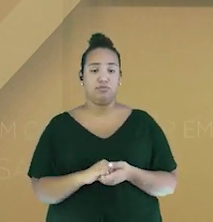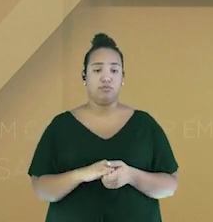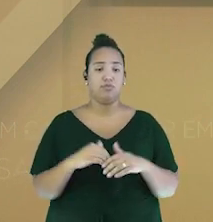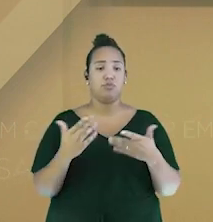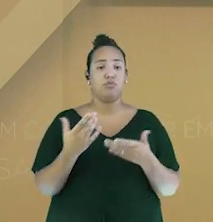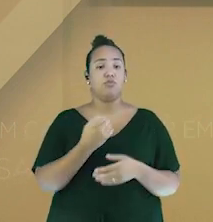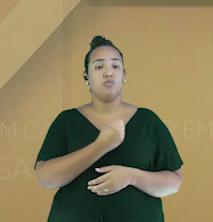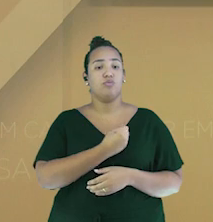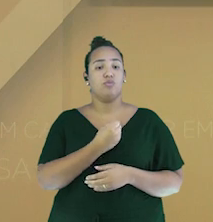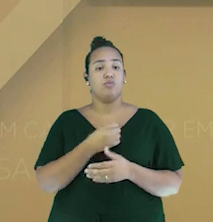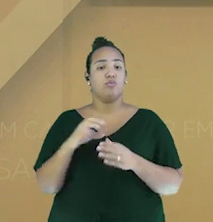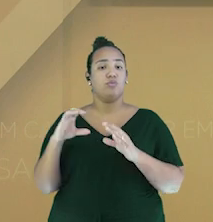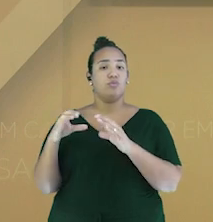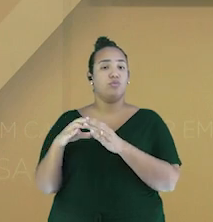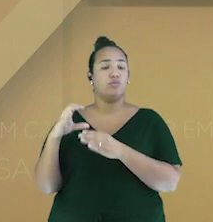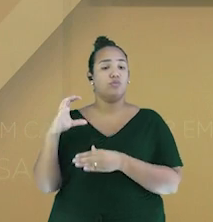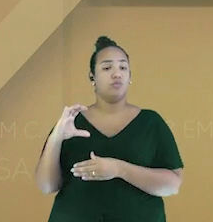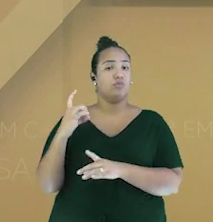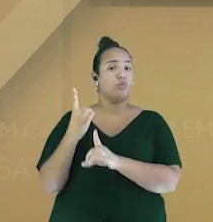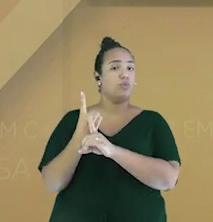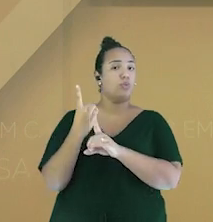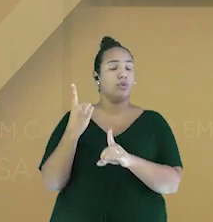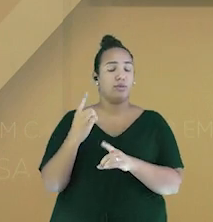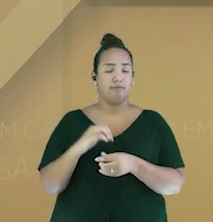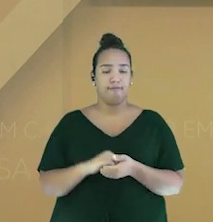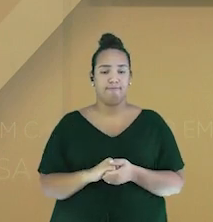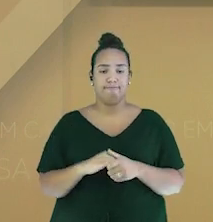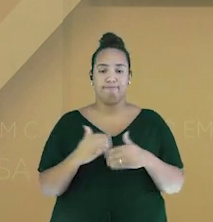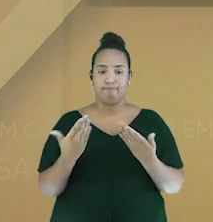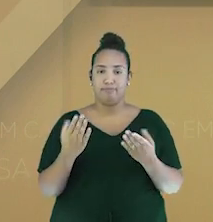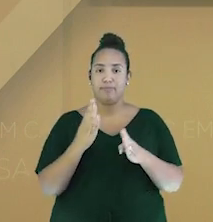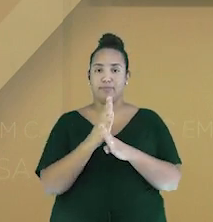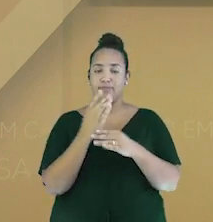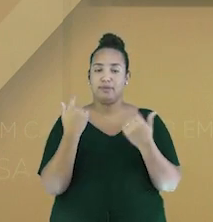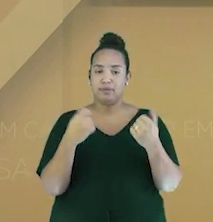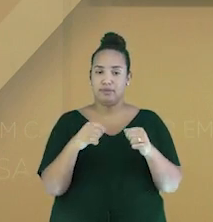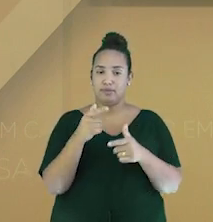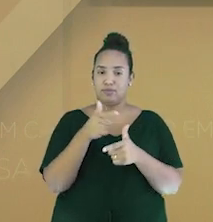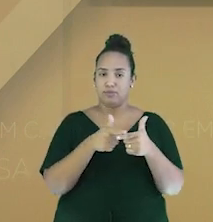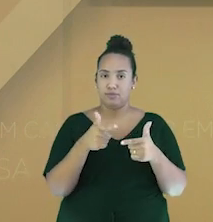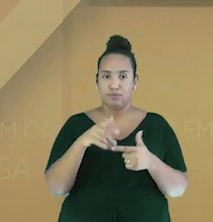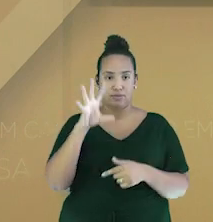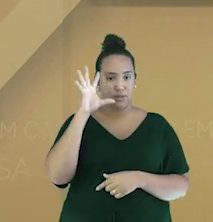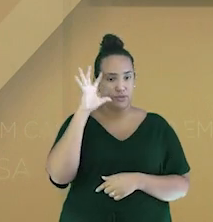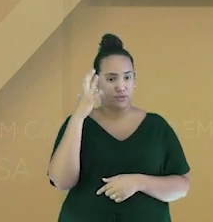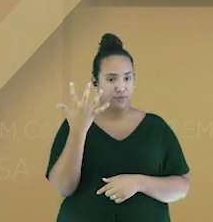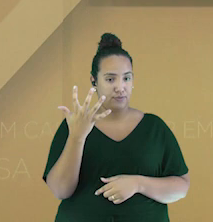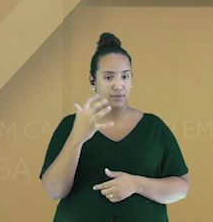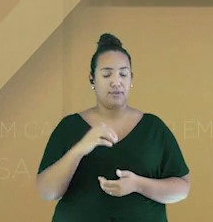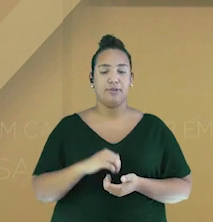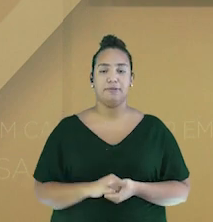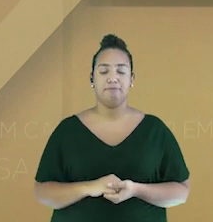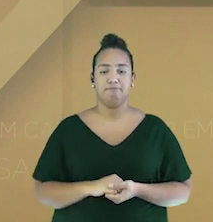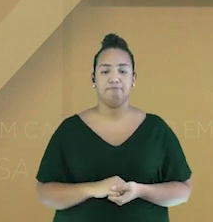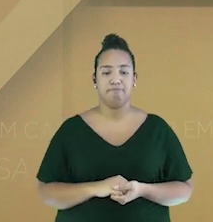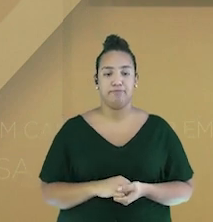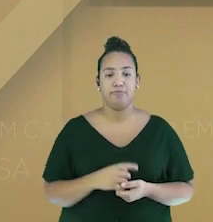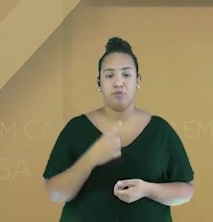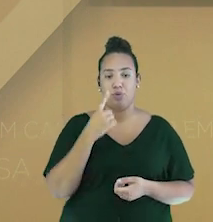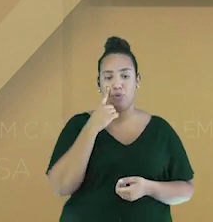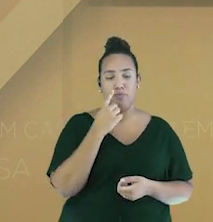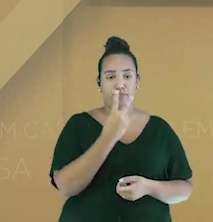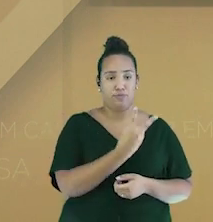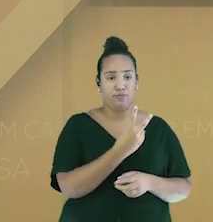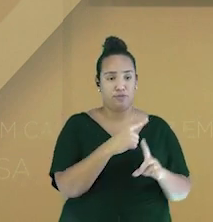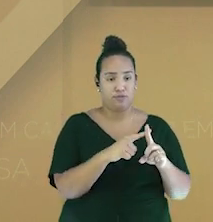número composto vamos encontrar? Para descobrir, temos que resolver essa multiplicação. Multiplicando primeiro